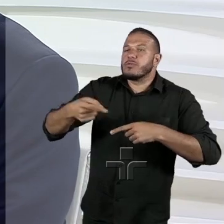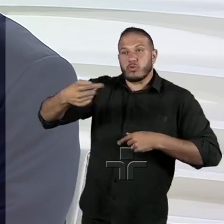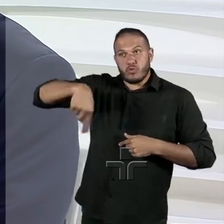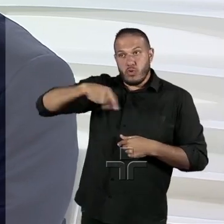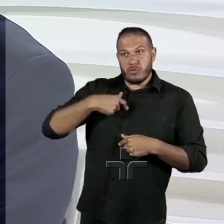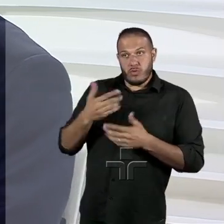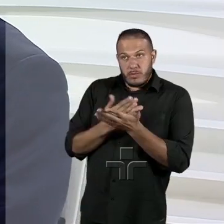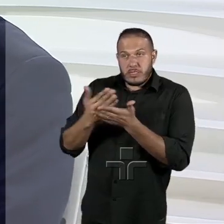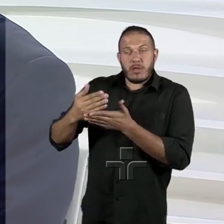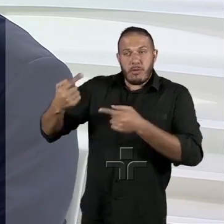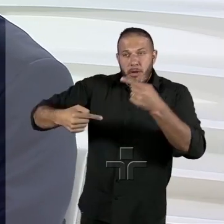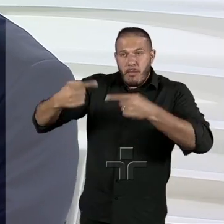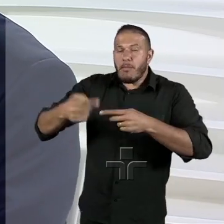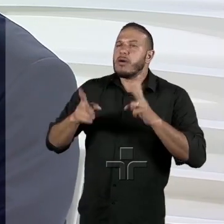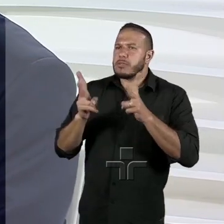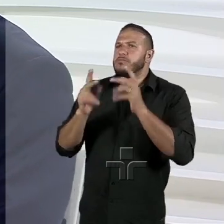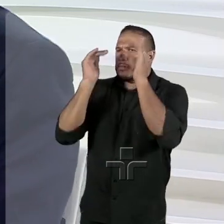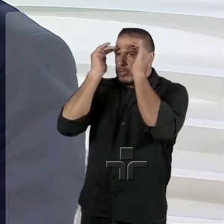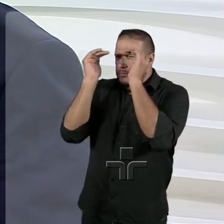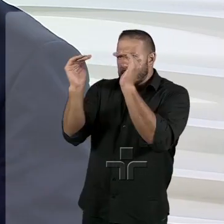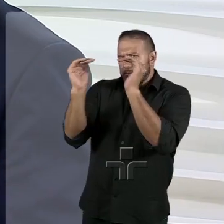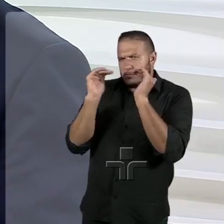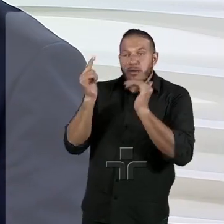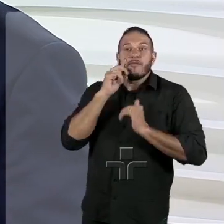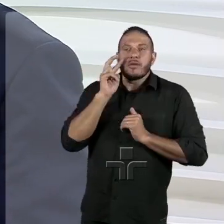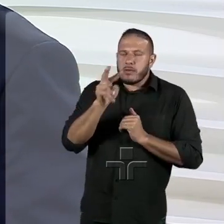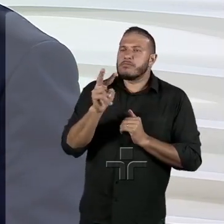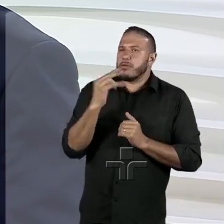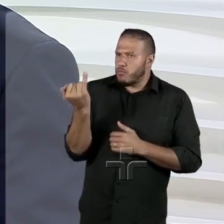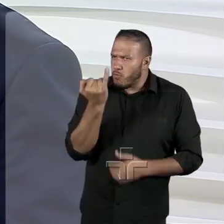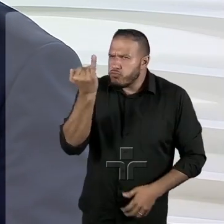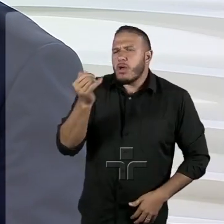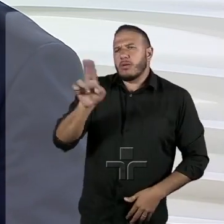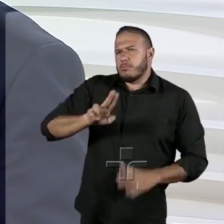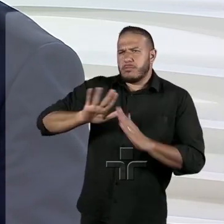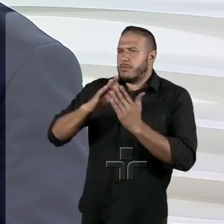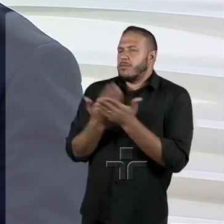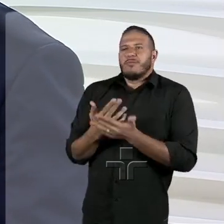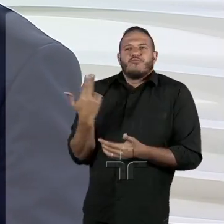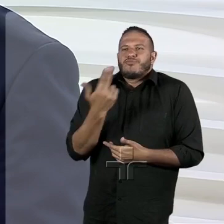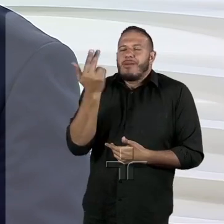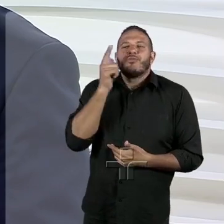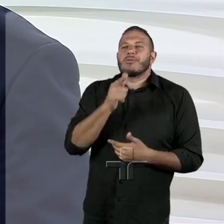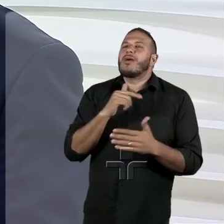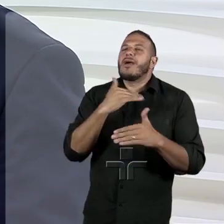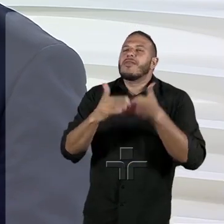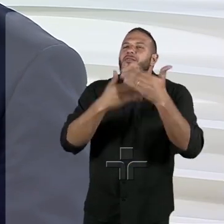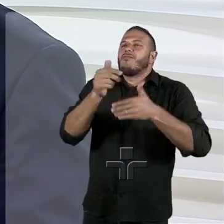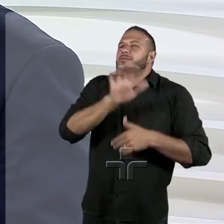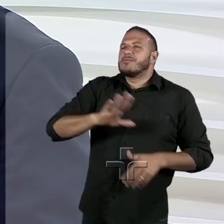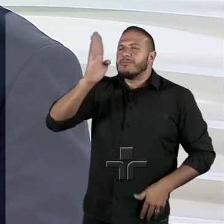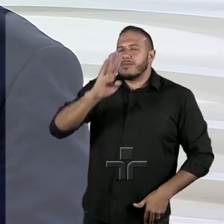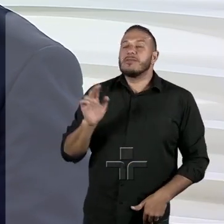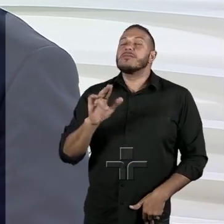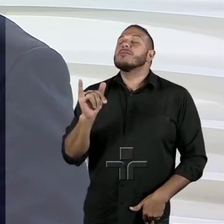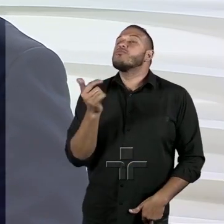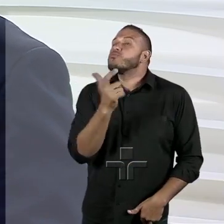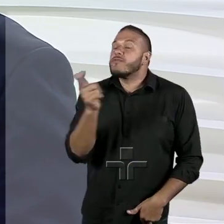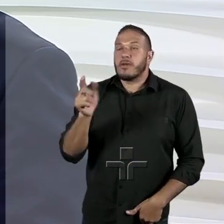a fazer, sempre respeitando, olhando para a importância da universidade. Não existe desenvolvimento de um país se nós não tivermos as